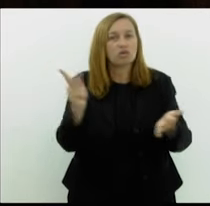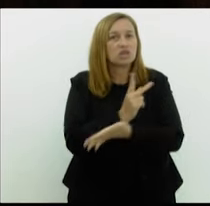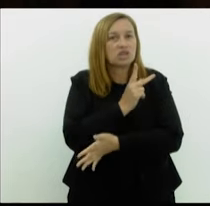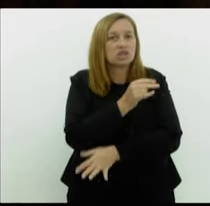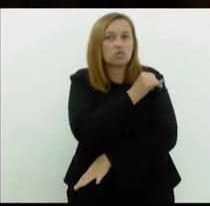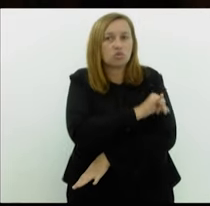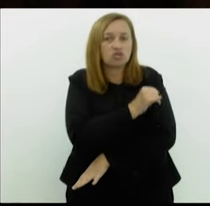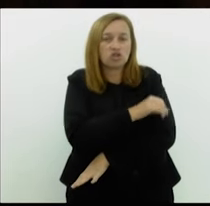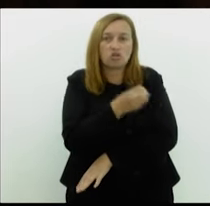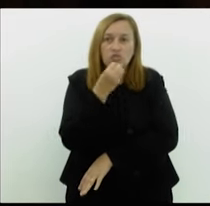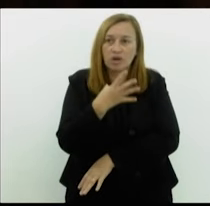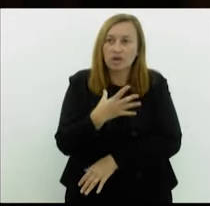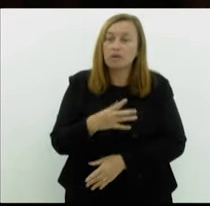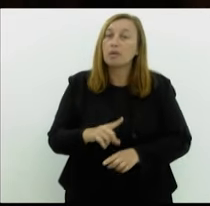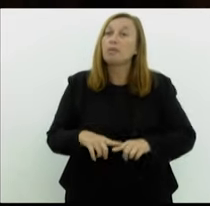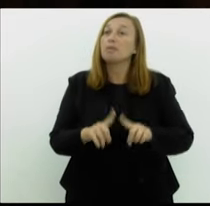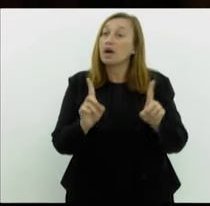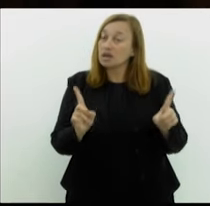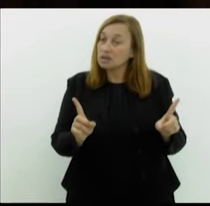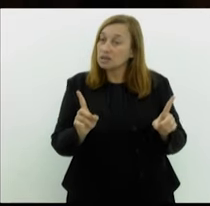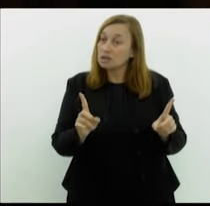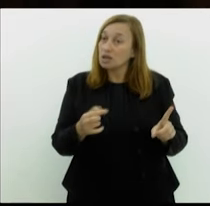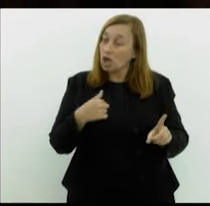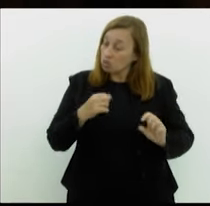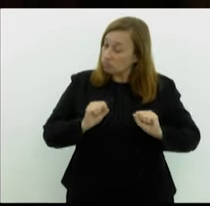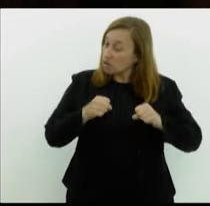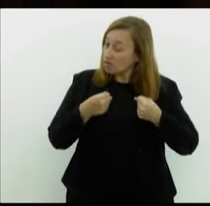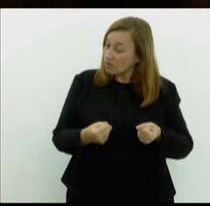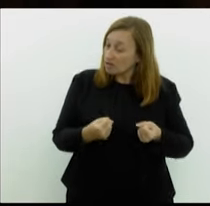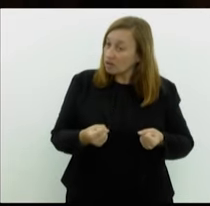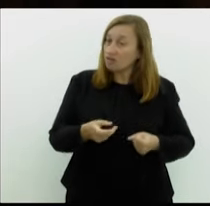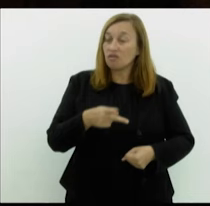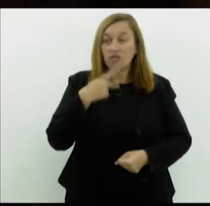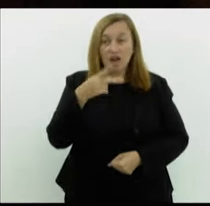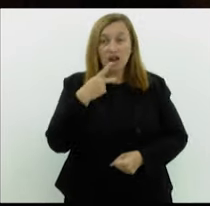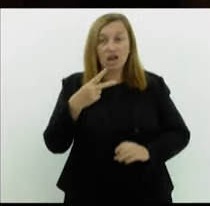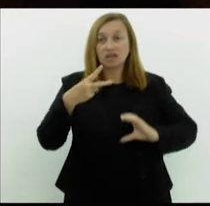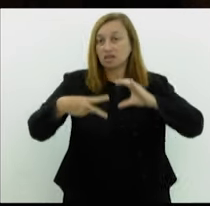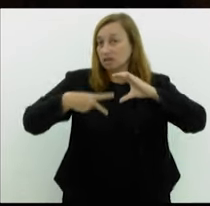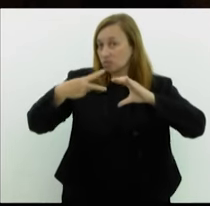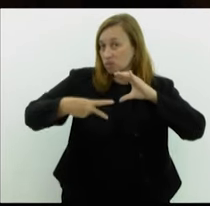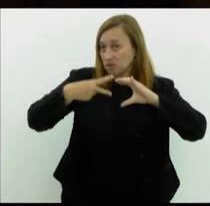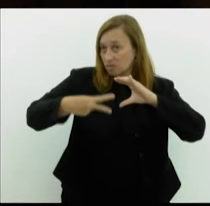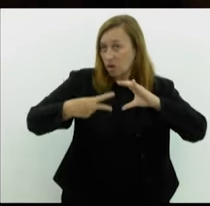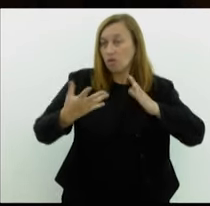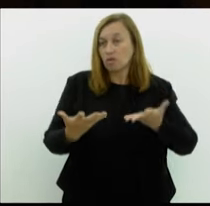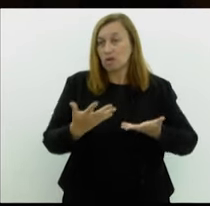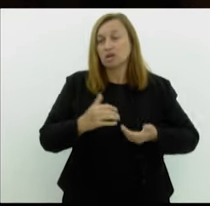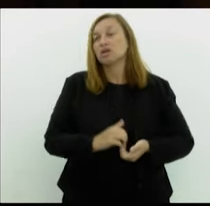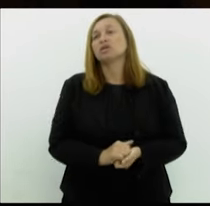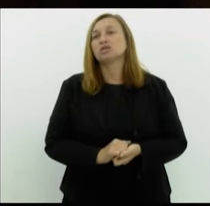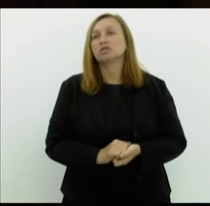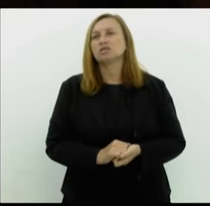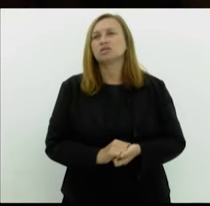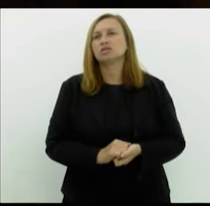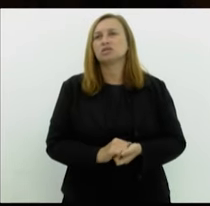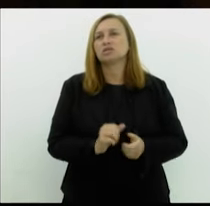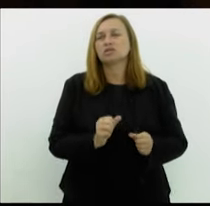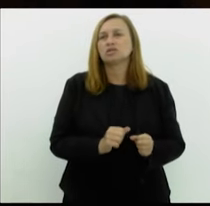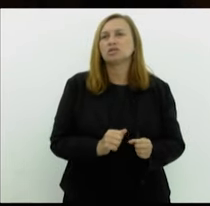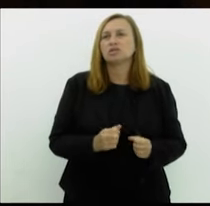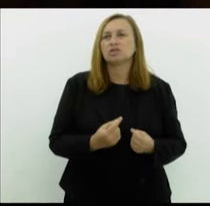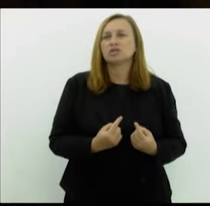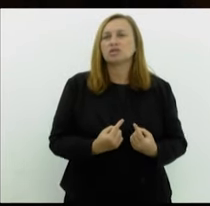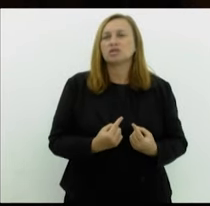Janeiro. Porém, e eu tenho defendido, falei isso inclusive na Câmara Municipal, a formatação de uma frente ampla